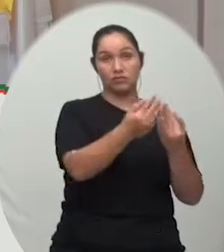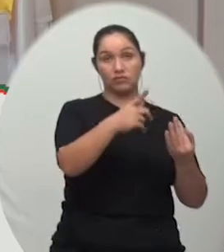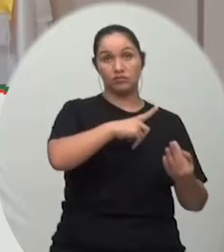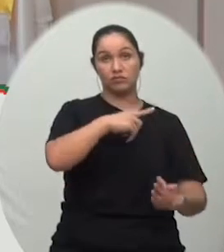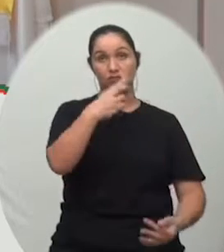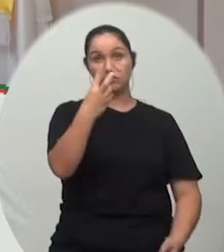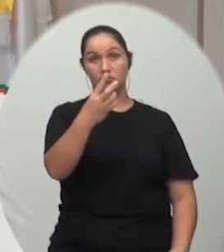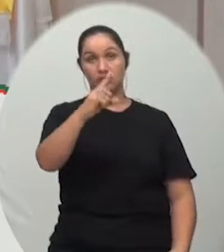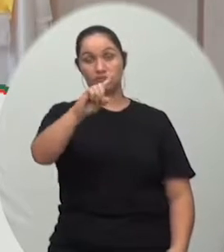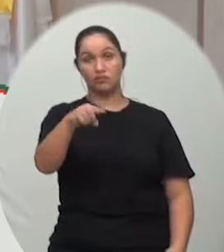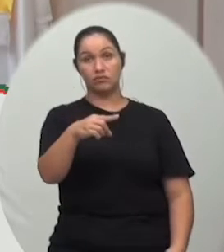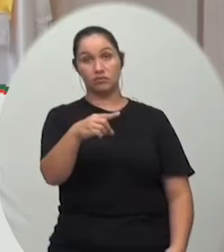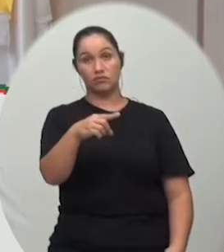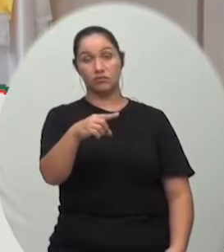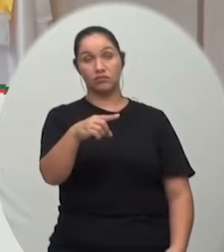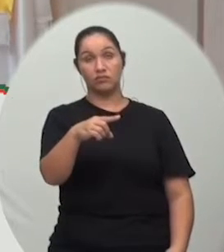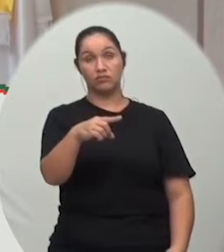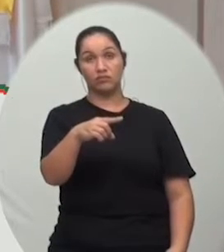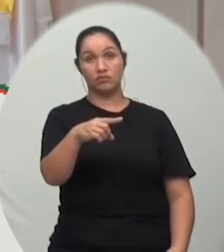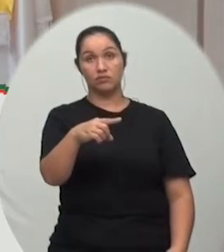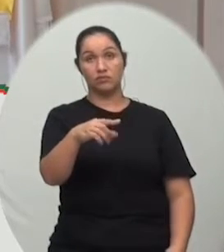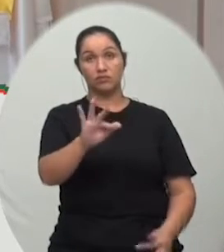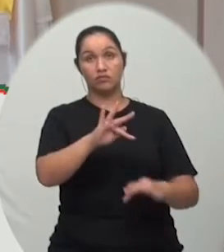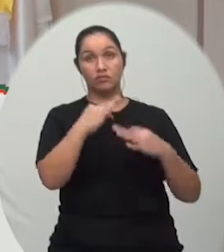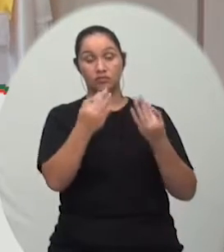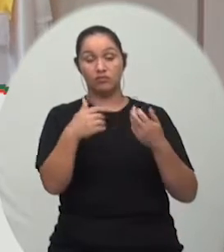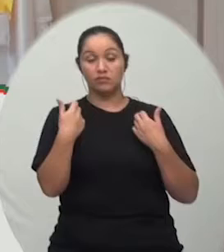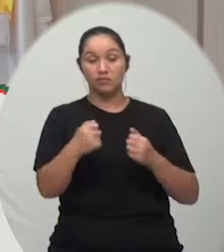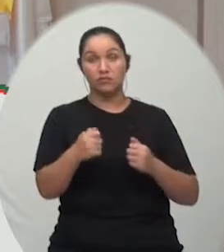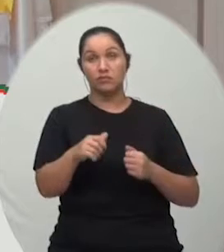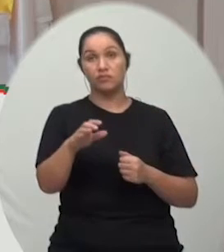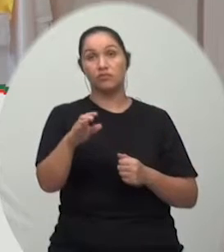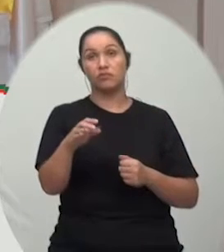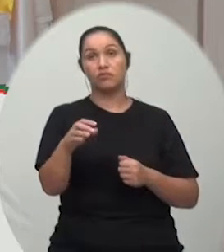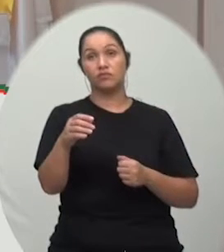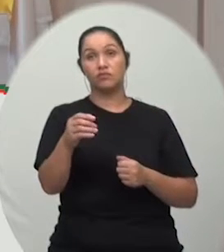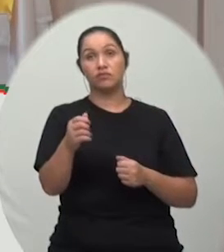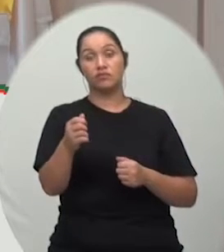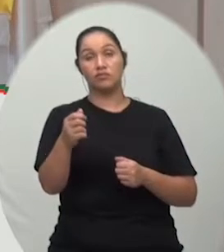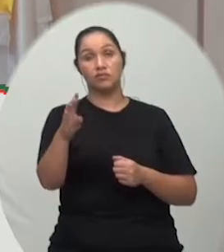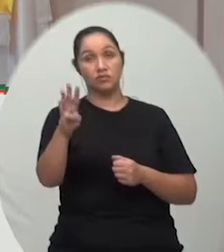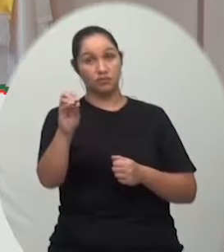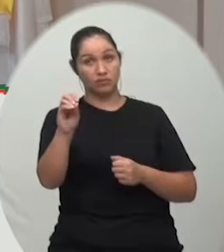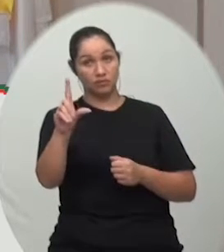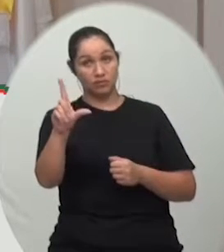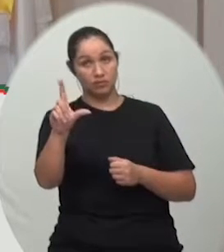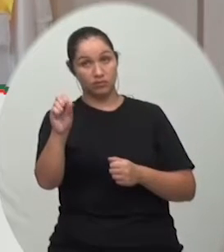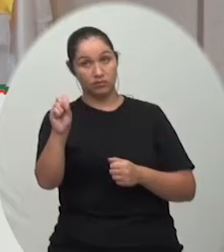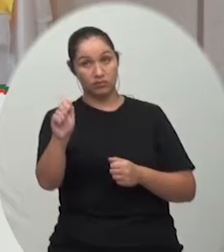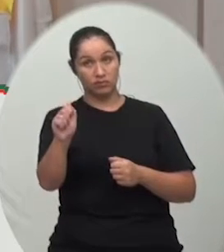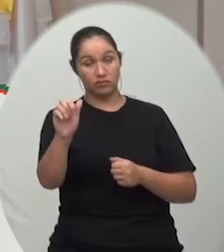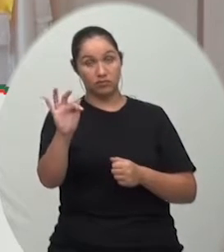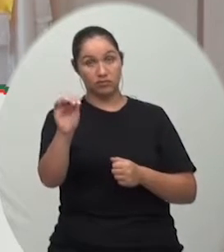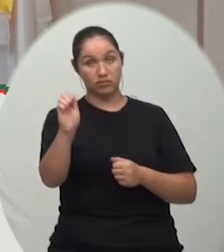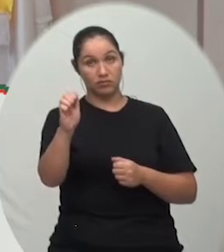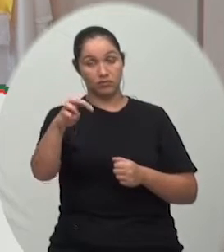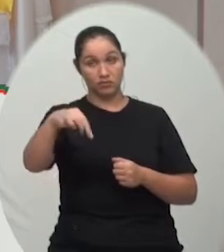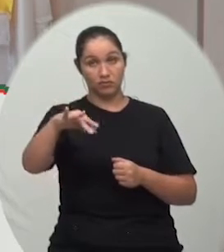famílias que dependem do Bolsa Família, e dessas 3.100 e poucas, 200 são contempladas